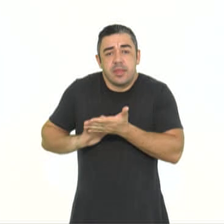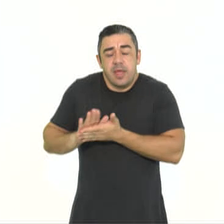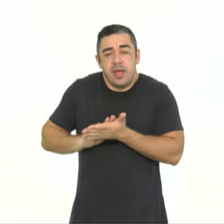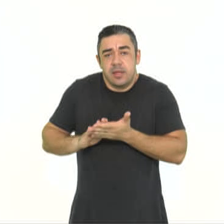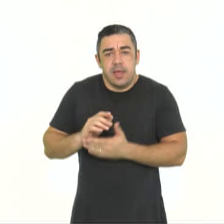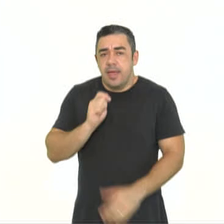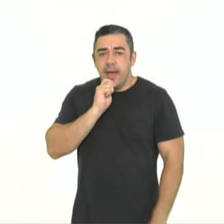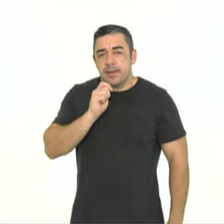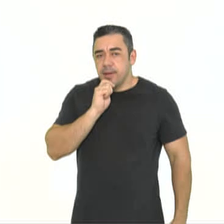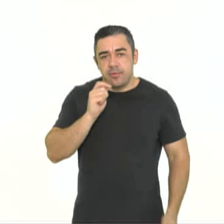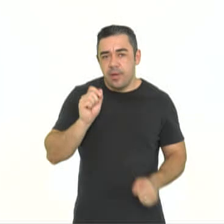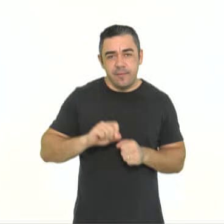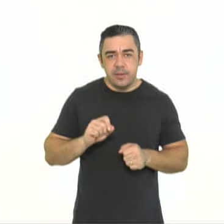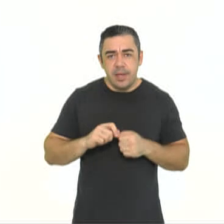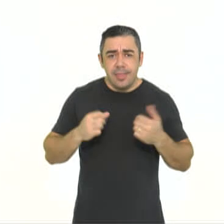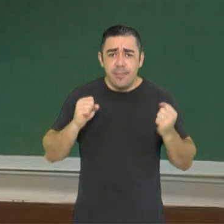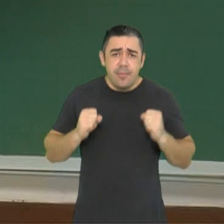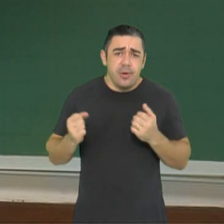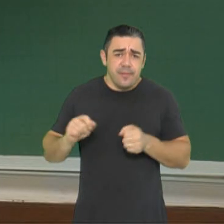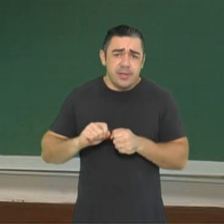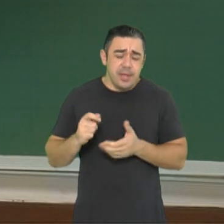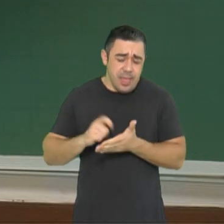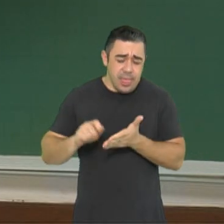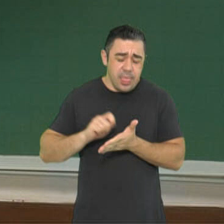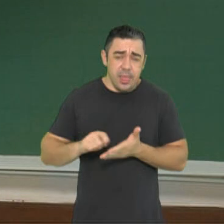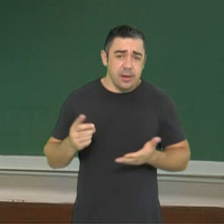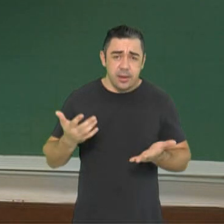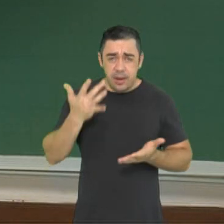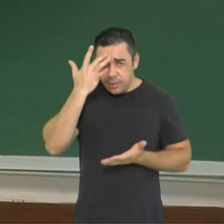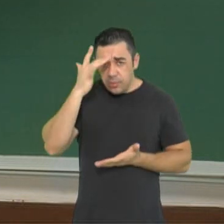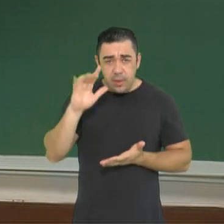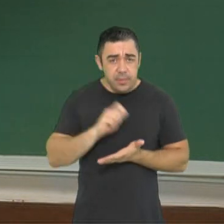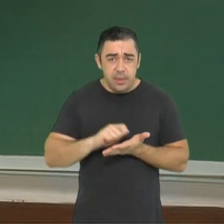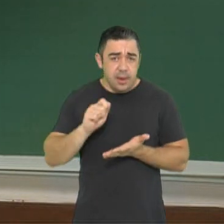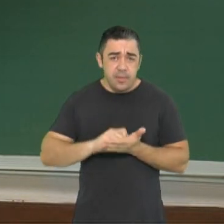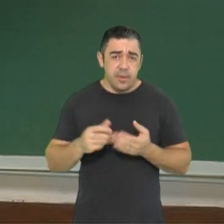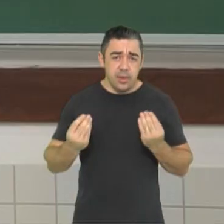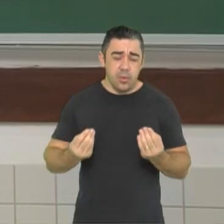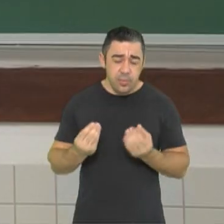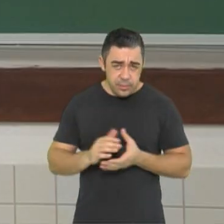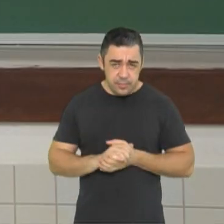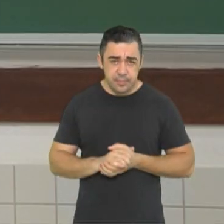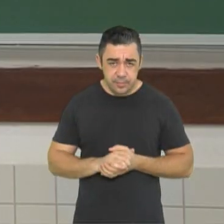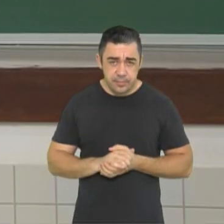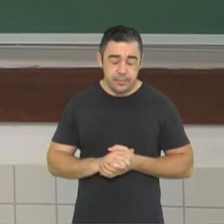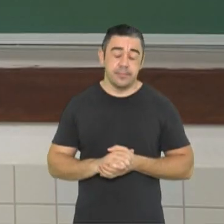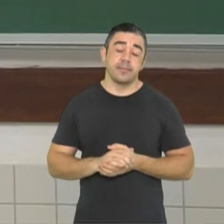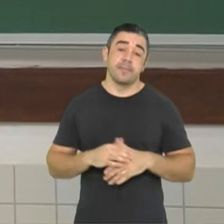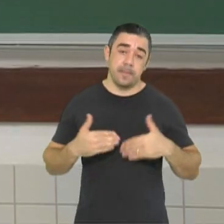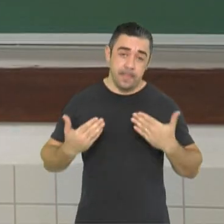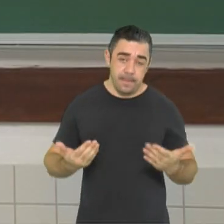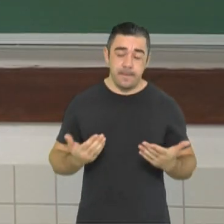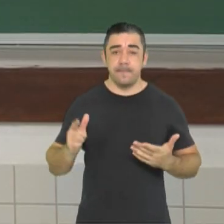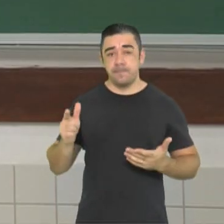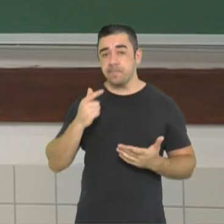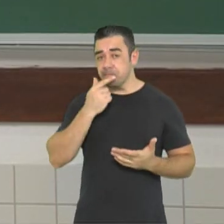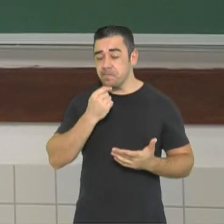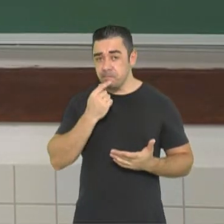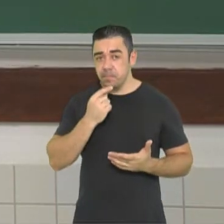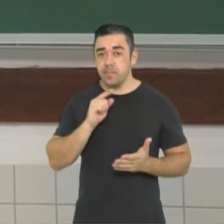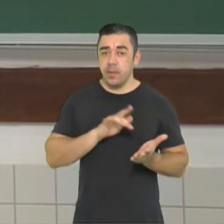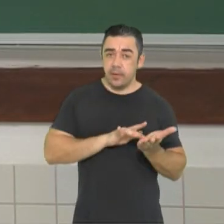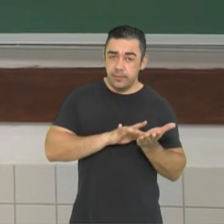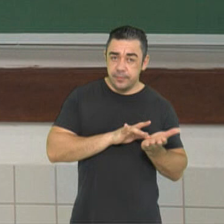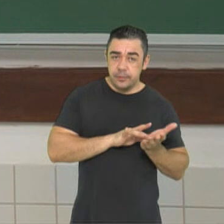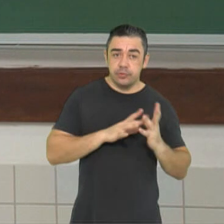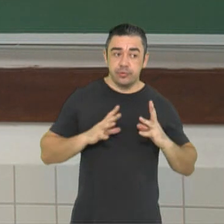nem poderia. Então como que ele ia mandar algo que ele nem sabia escrever, certo? Então, por mais que ele estivesse ali